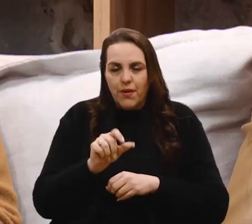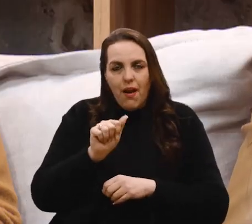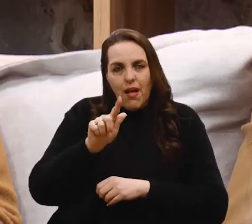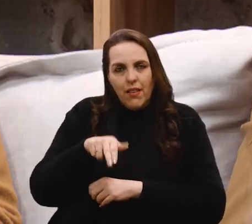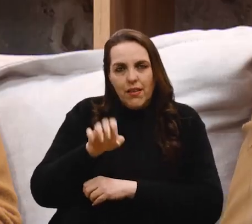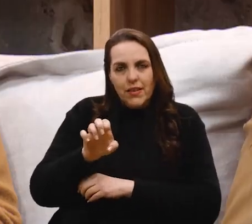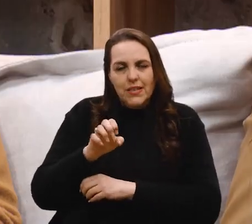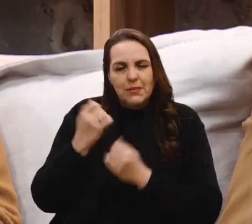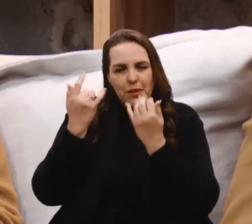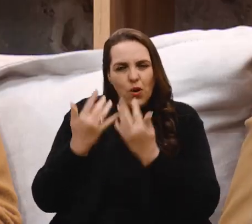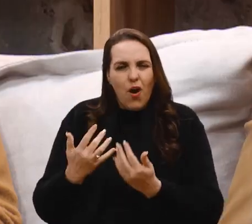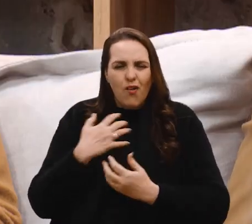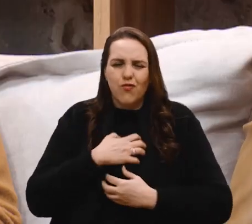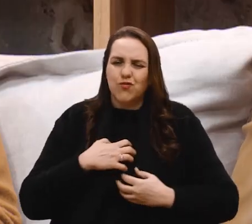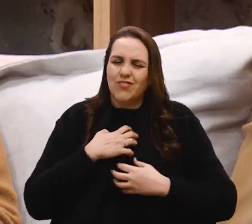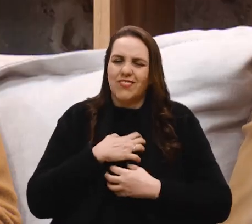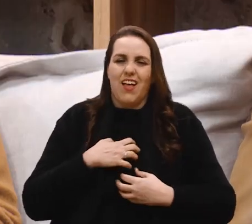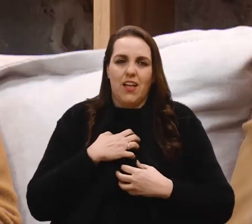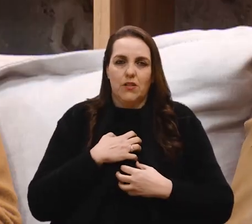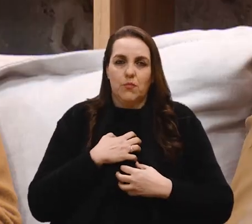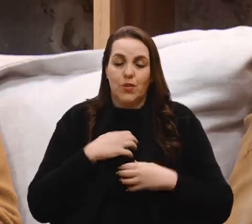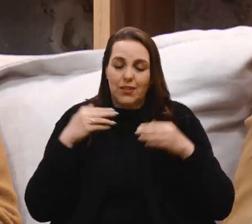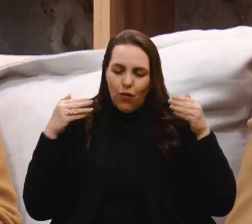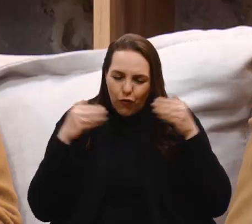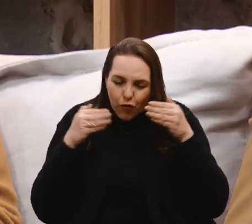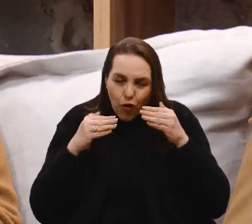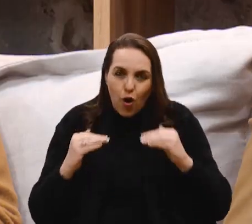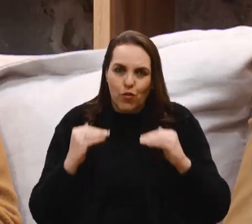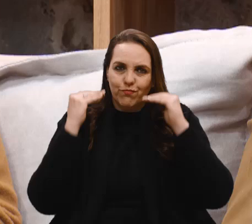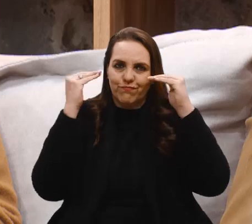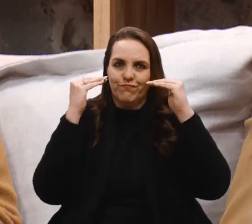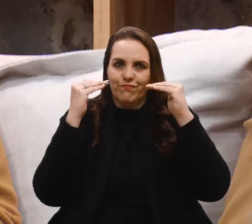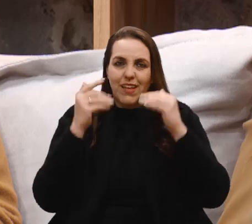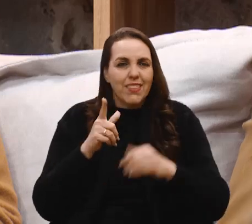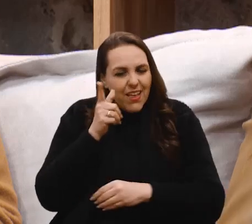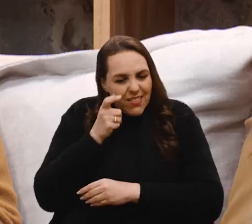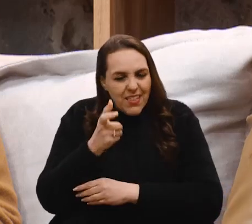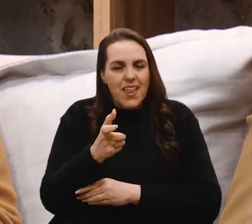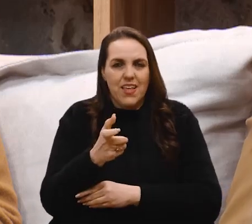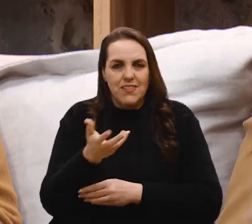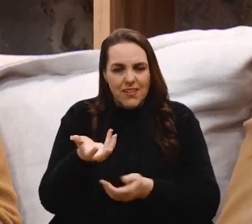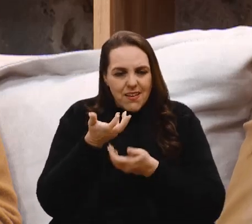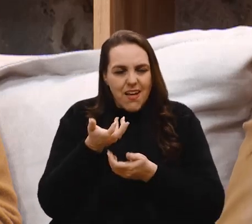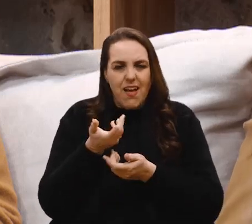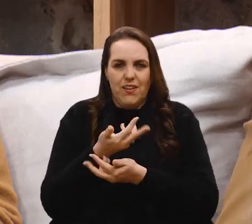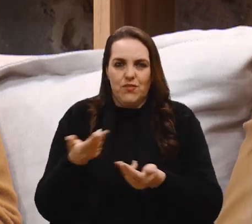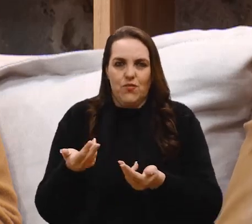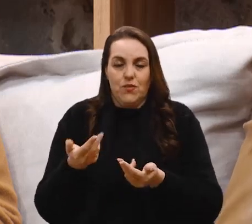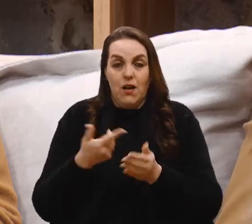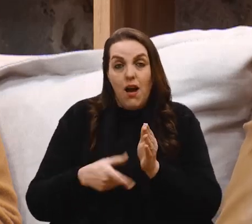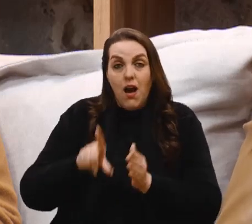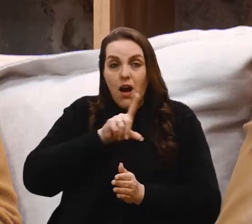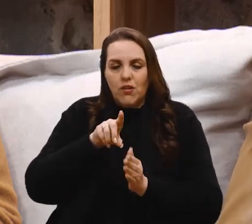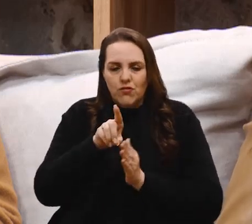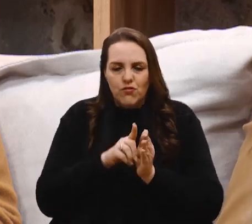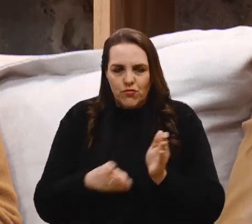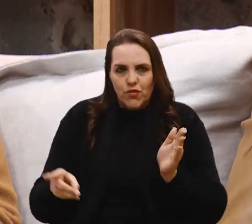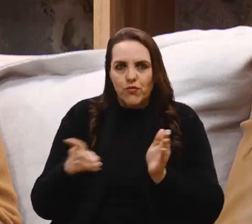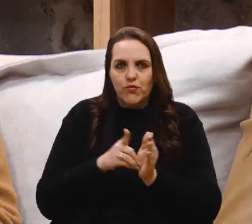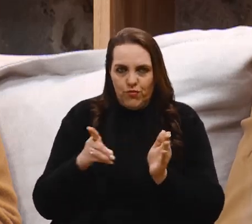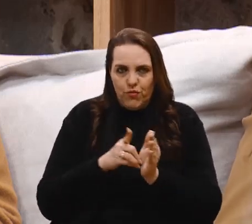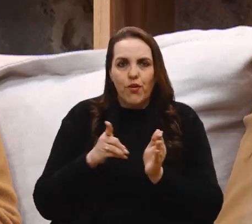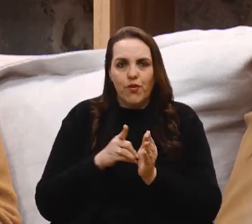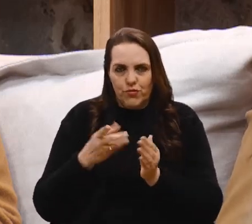da frustração, porque eles têm um hiperfoco. Então, eles têm interesse naquilo. Inclusive, antes do diagnóstico da